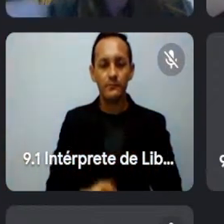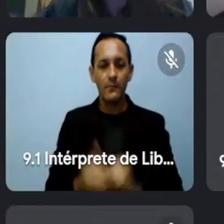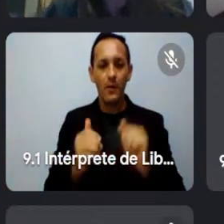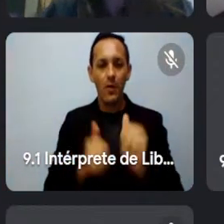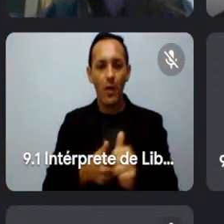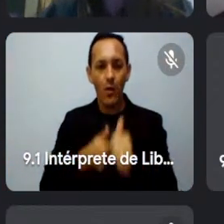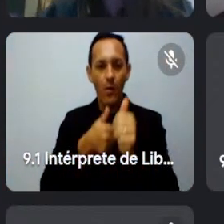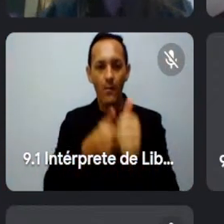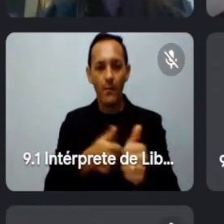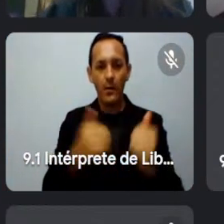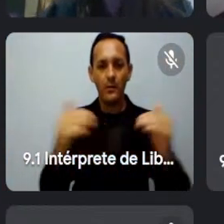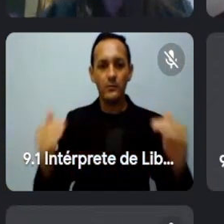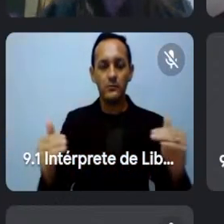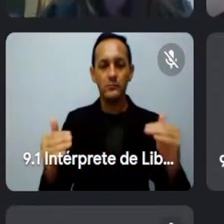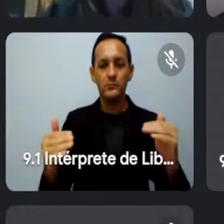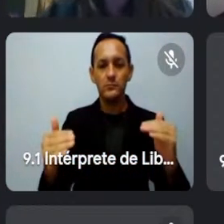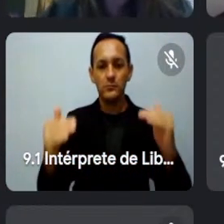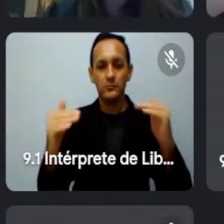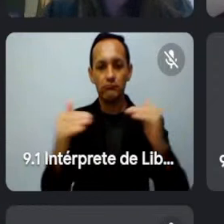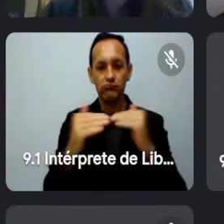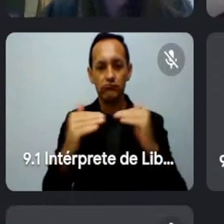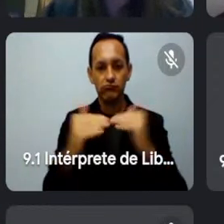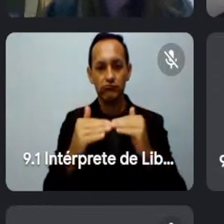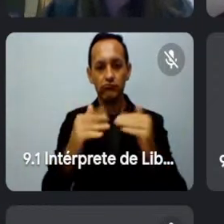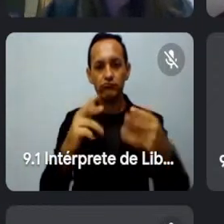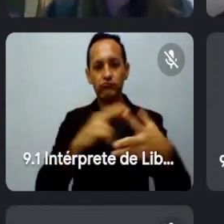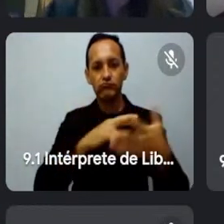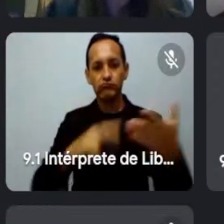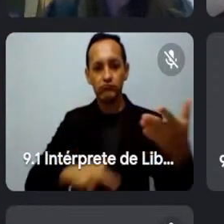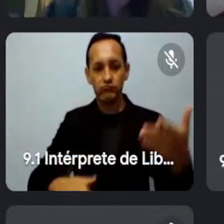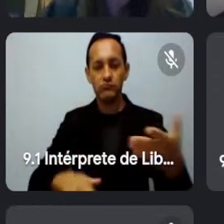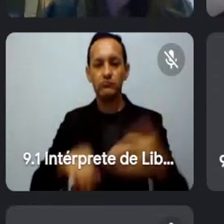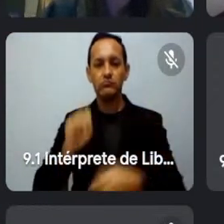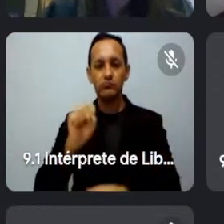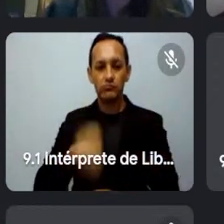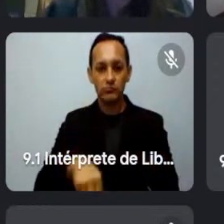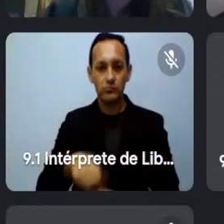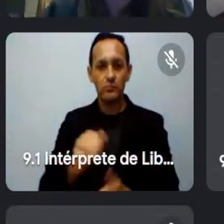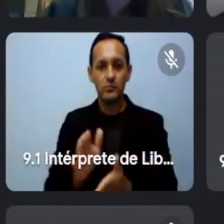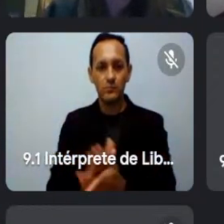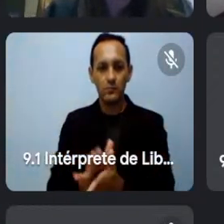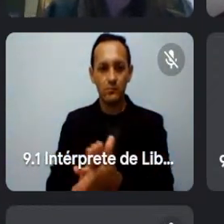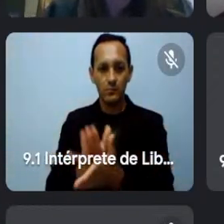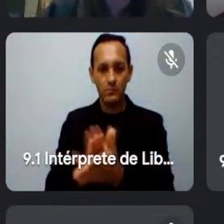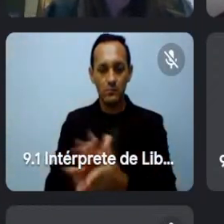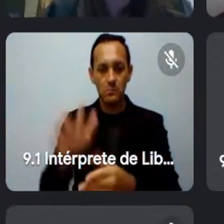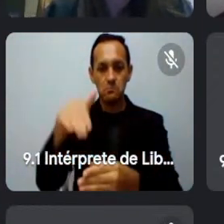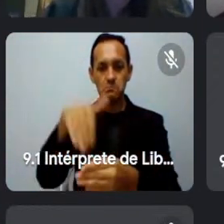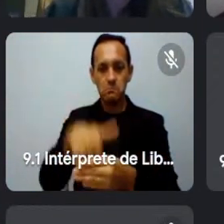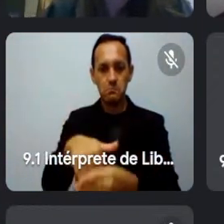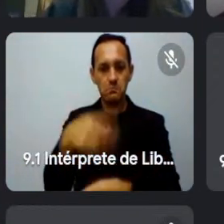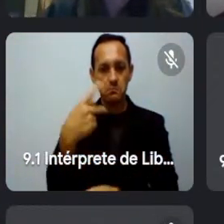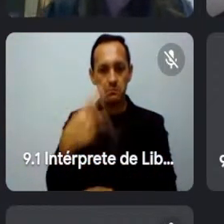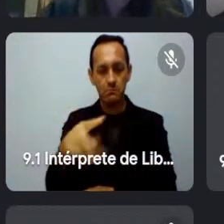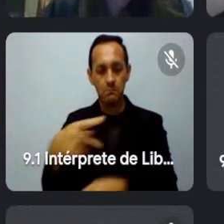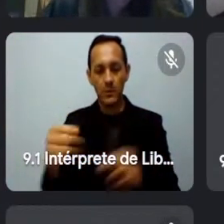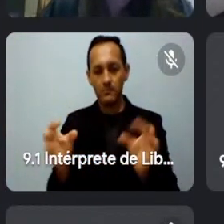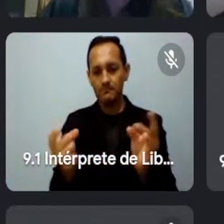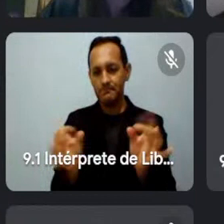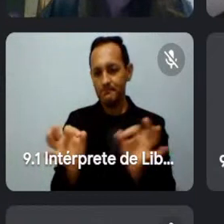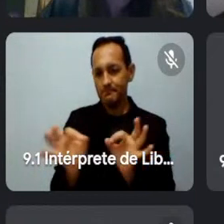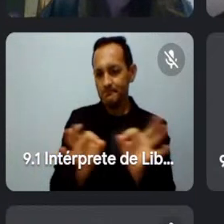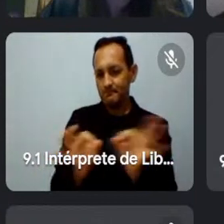acompanho integralmente a relatora e nas ocasião e parabenizo pelo seu voto criterioso